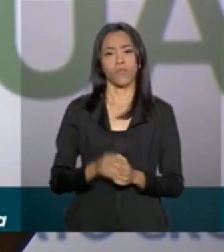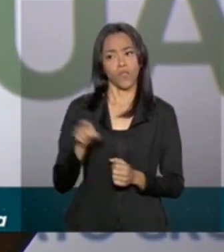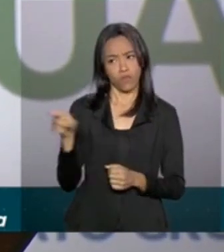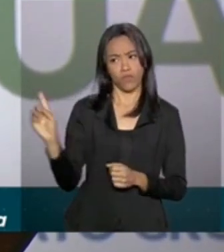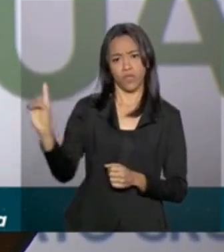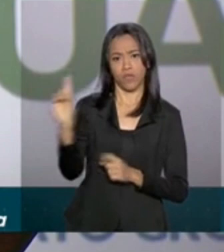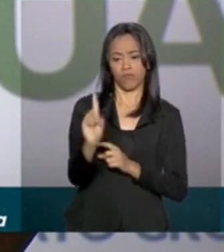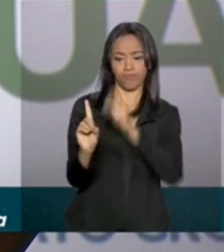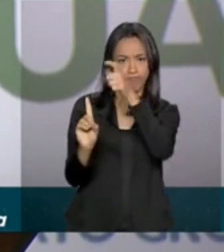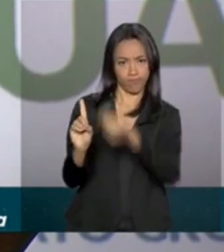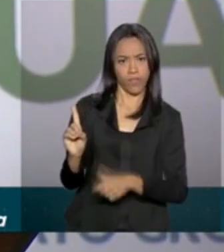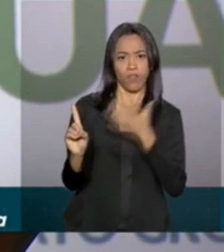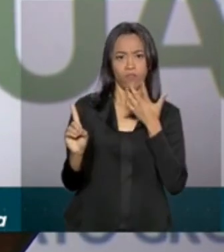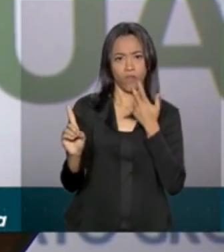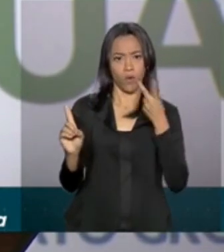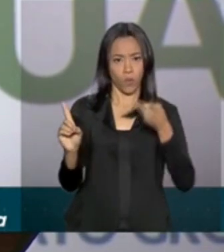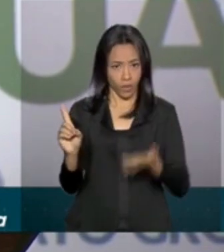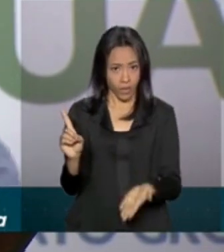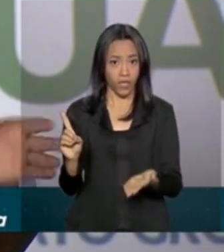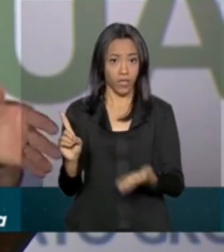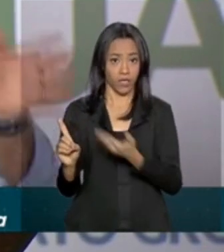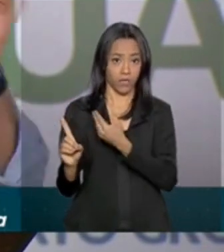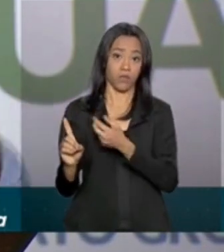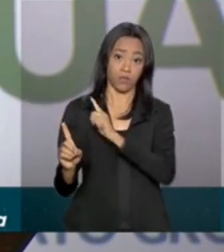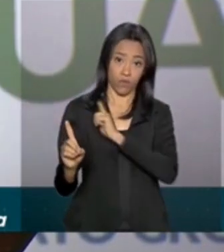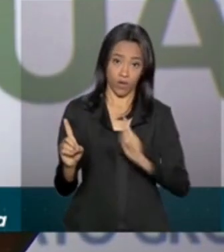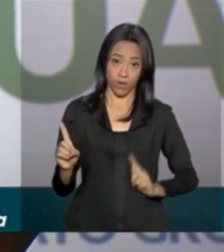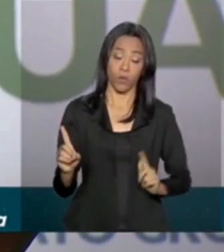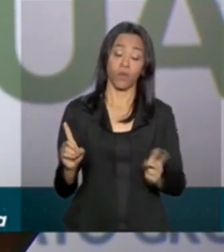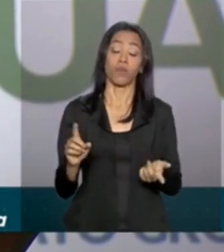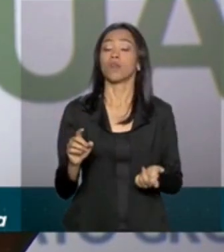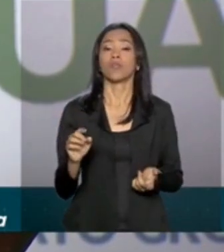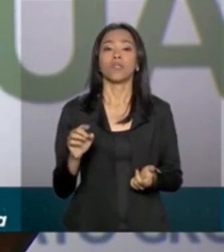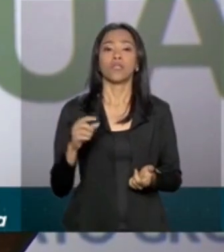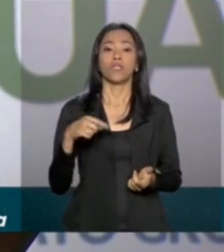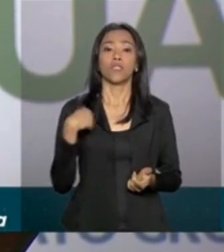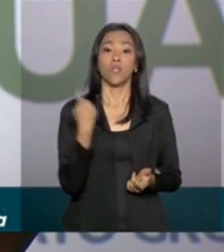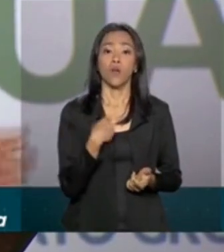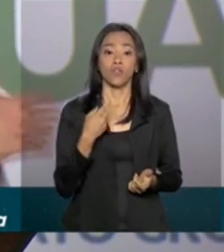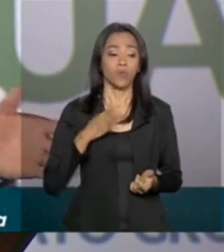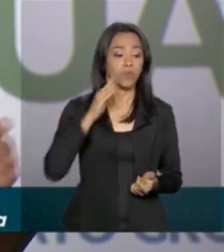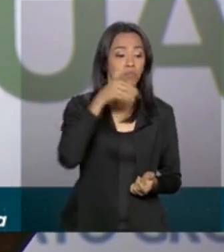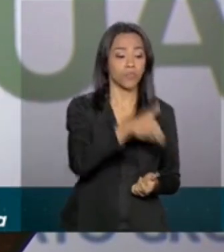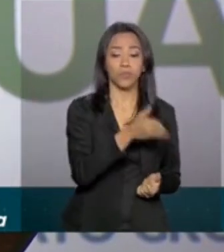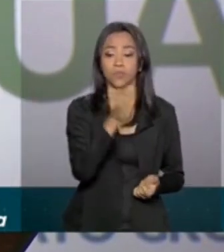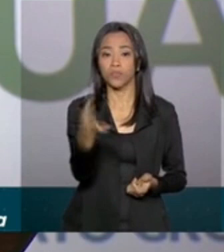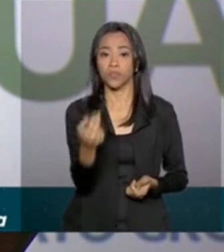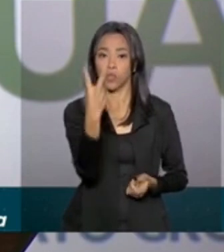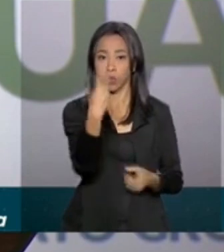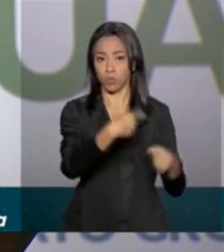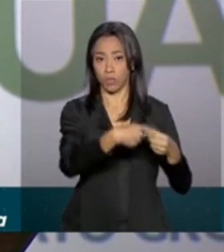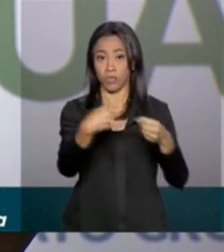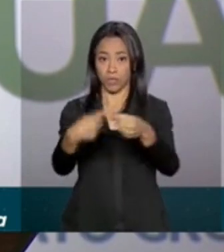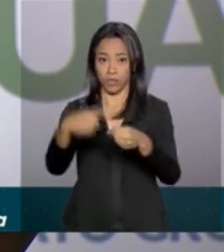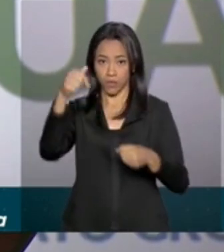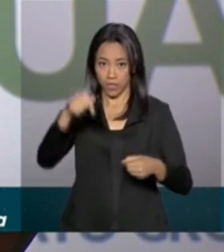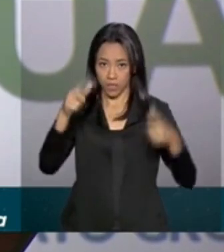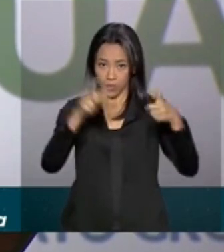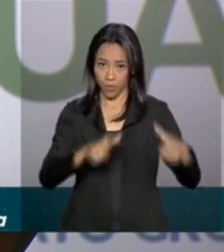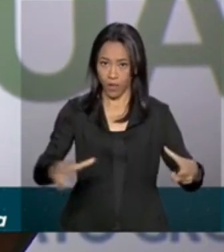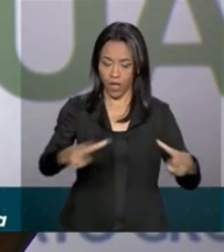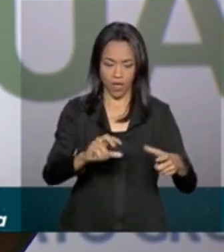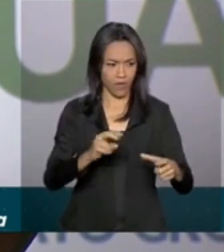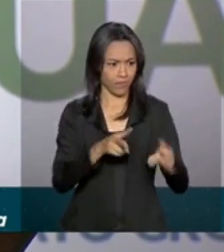os governadores também, essa nossa passagem rapidamente por dois municípios dessa região, o